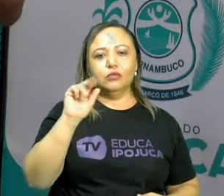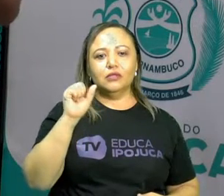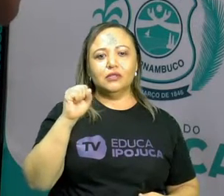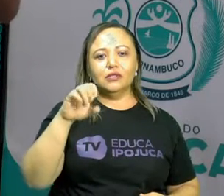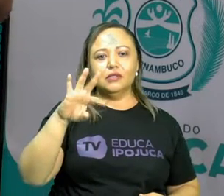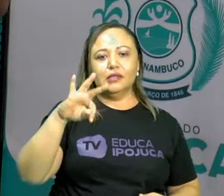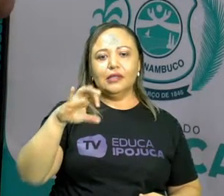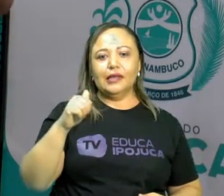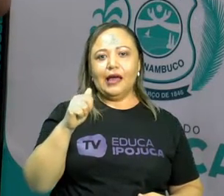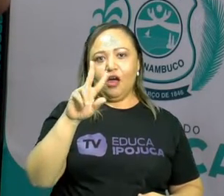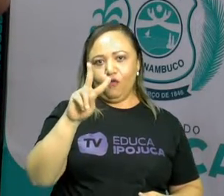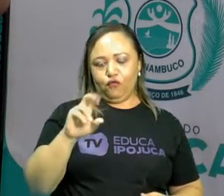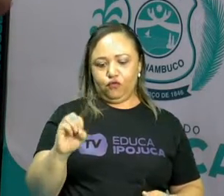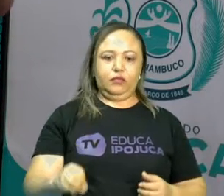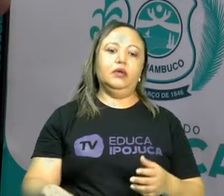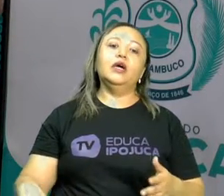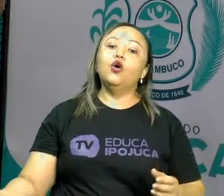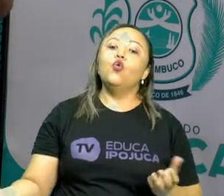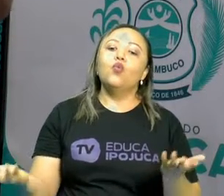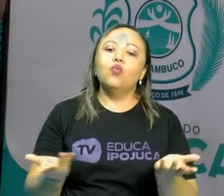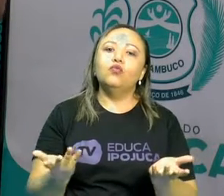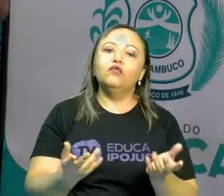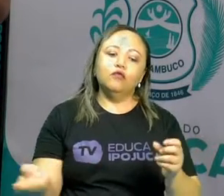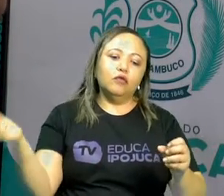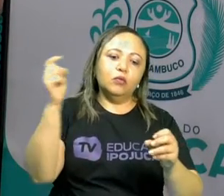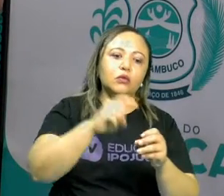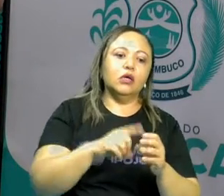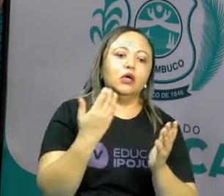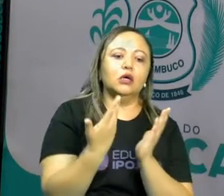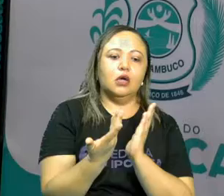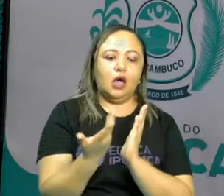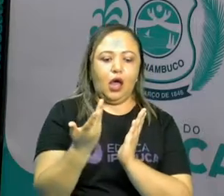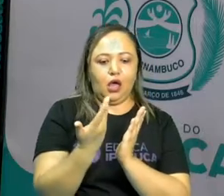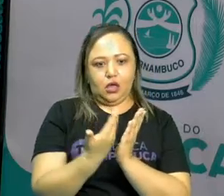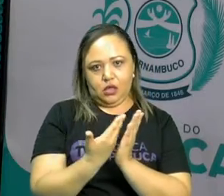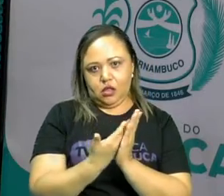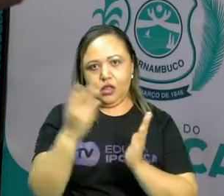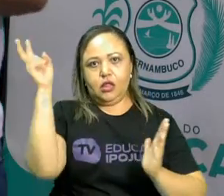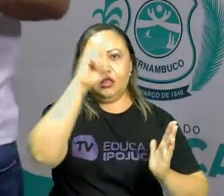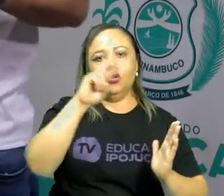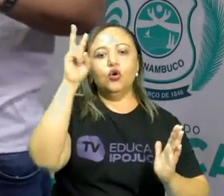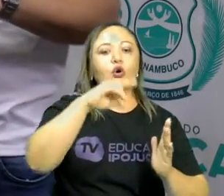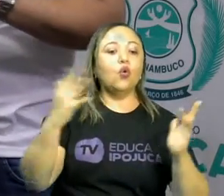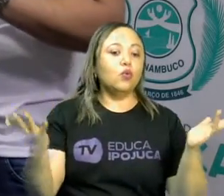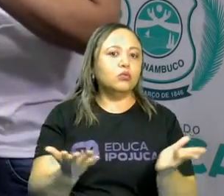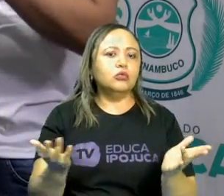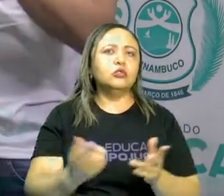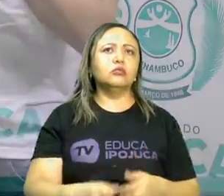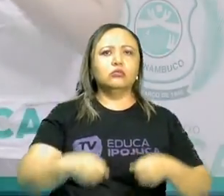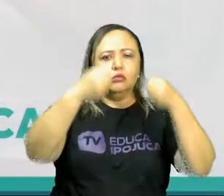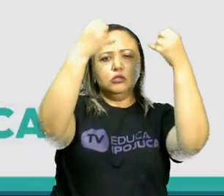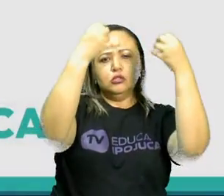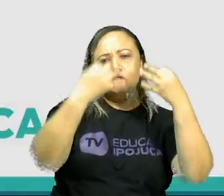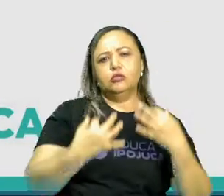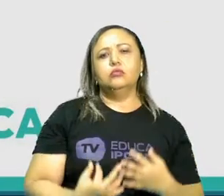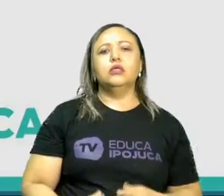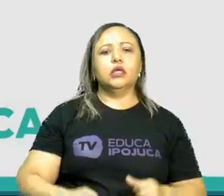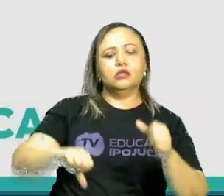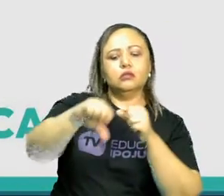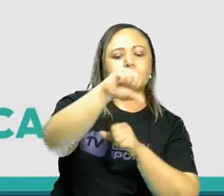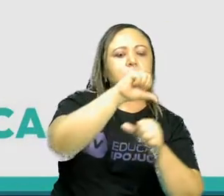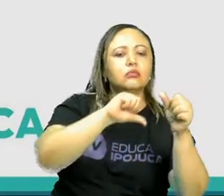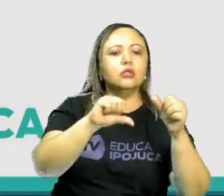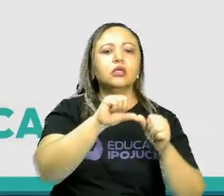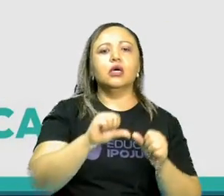hoje nós vamos retomar então com as nossas aulas de história. E hoje nós vamos falar sobre a transição